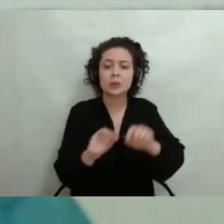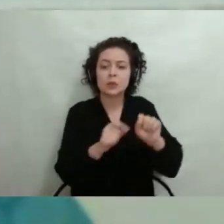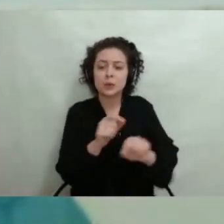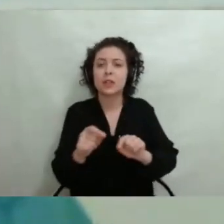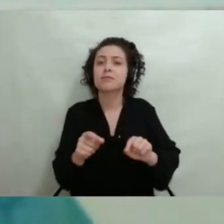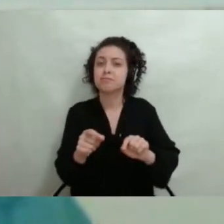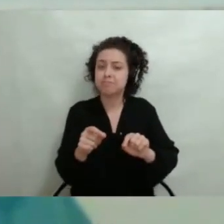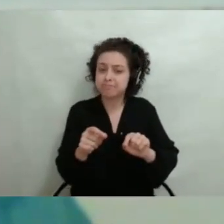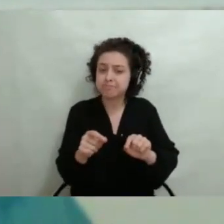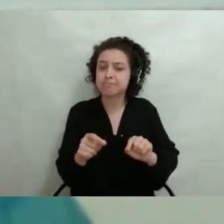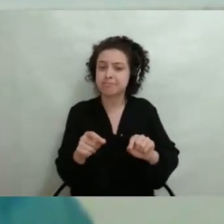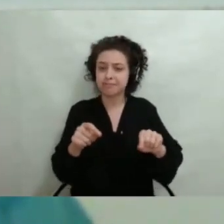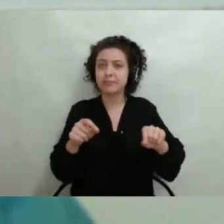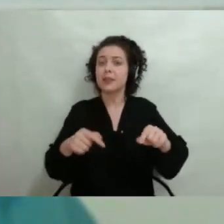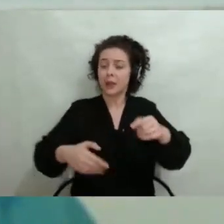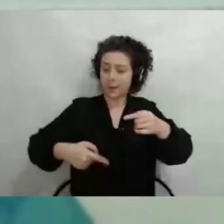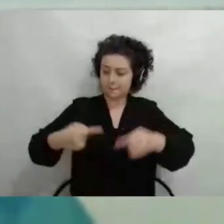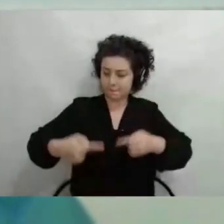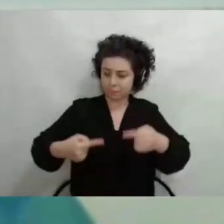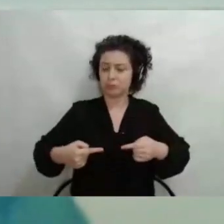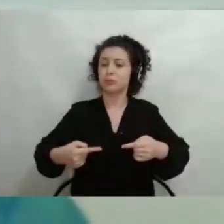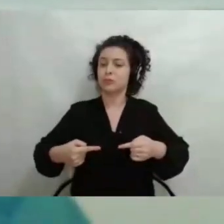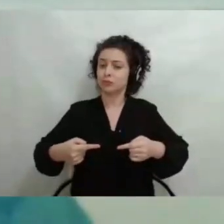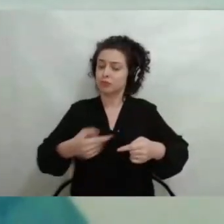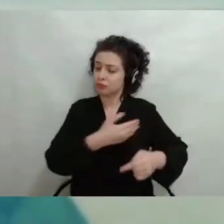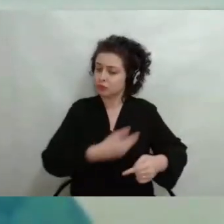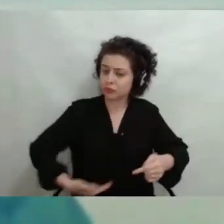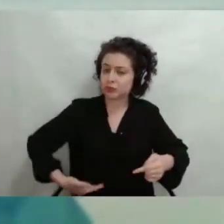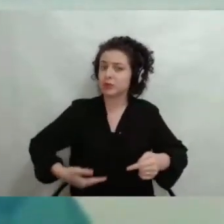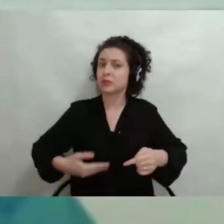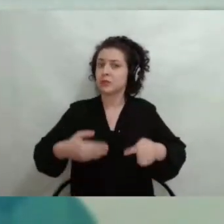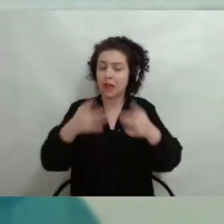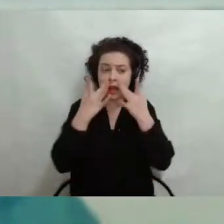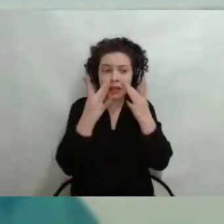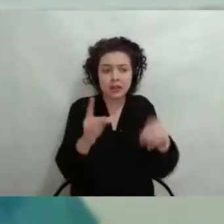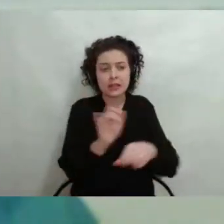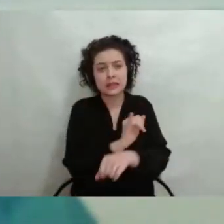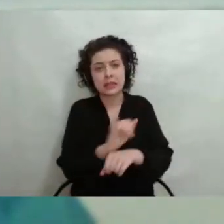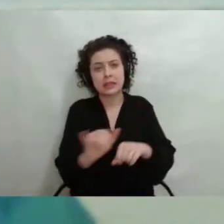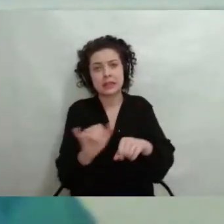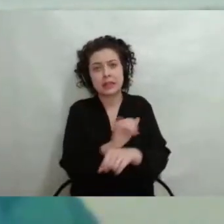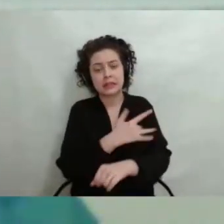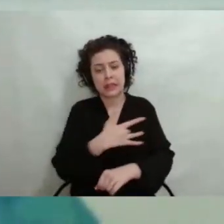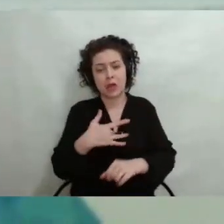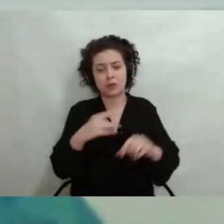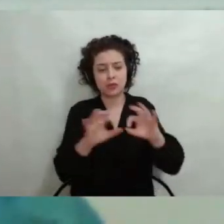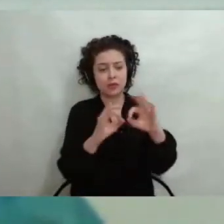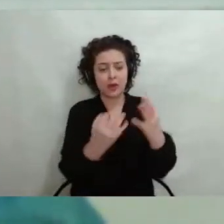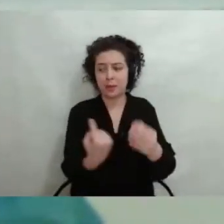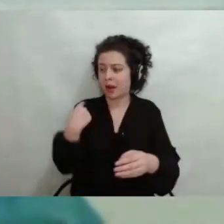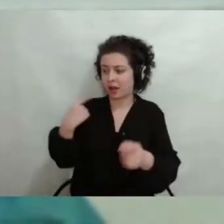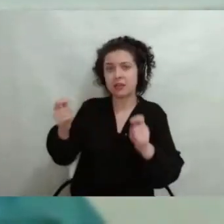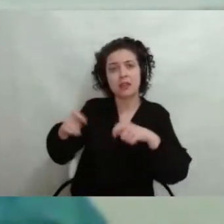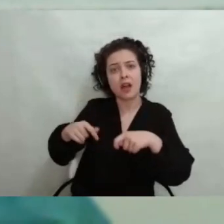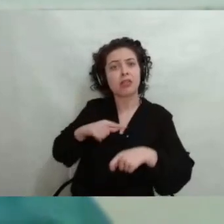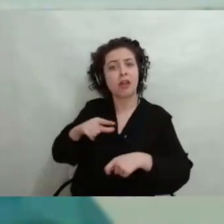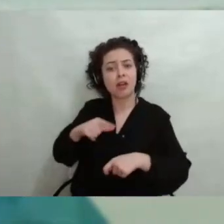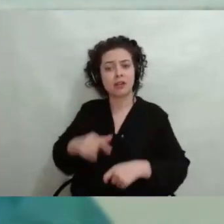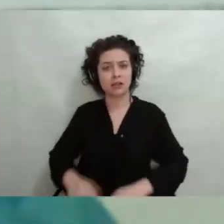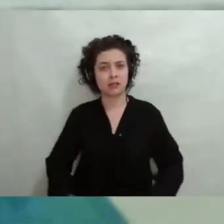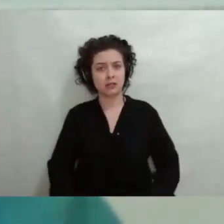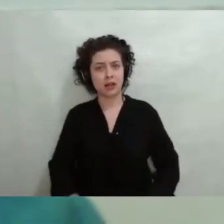que esta política de atenção primária, através da estratégia de saúde da família, permitia. Precisamos cada vez